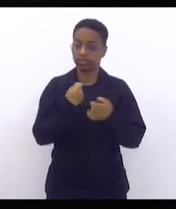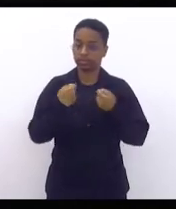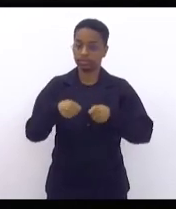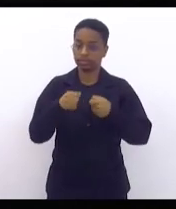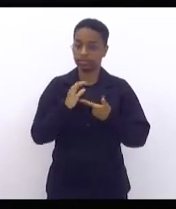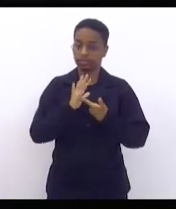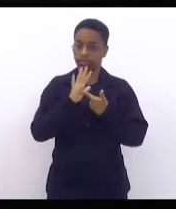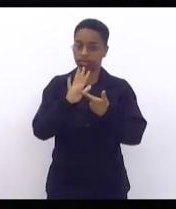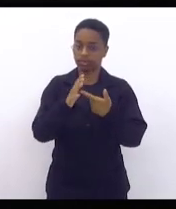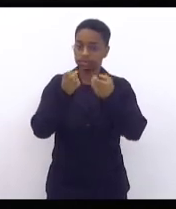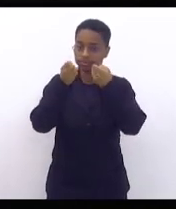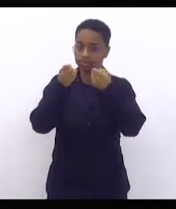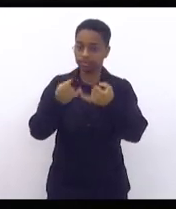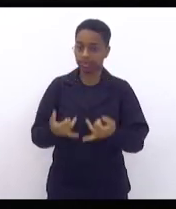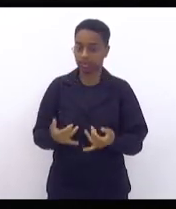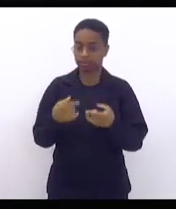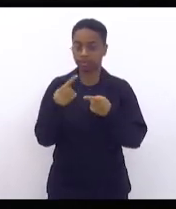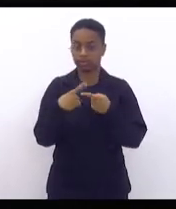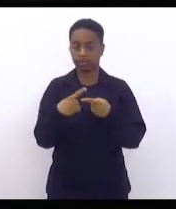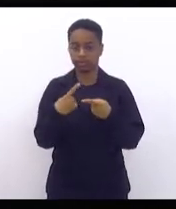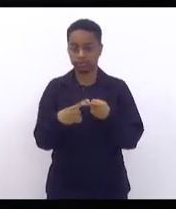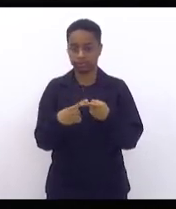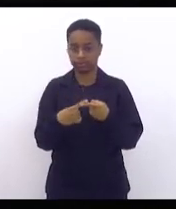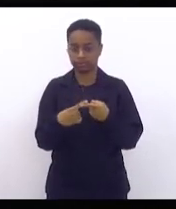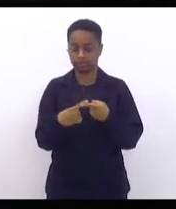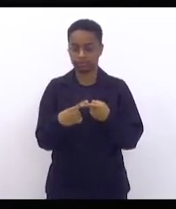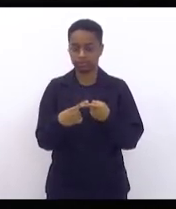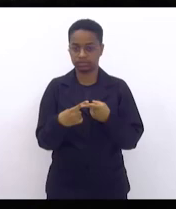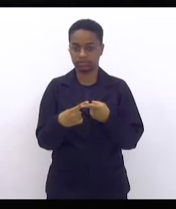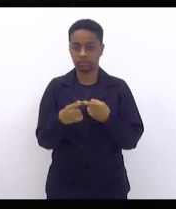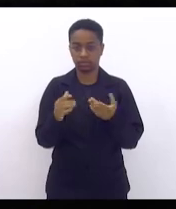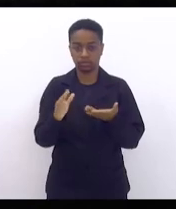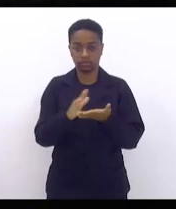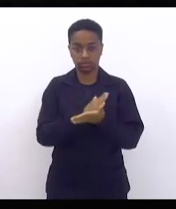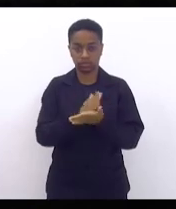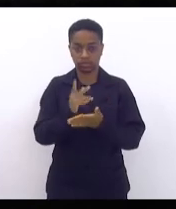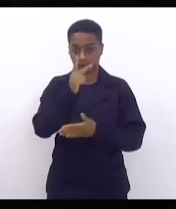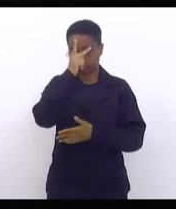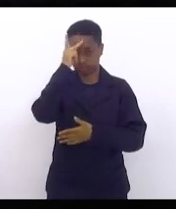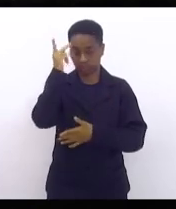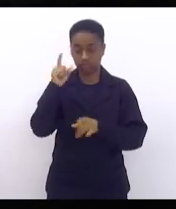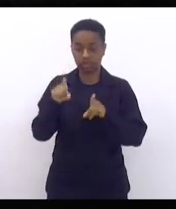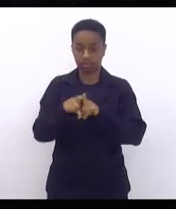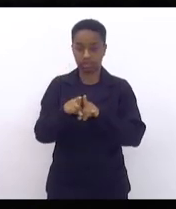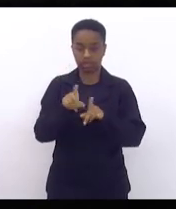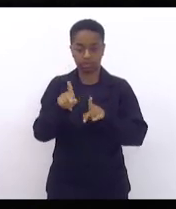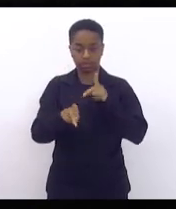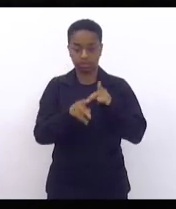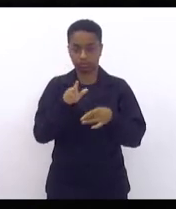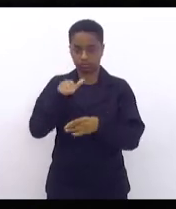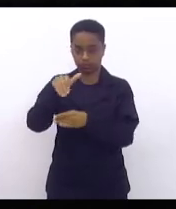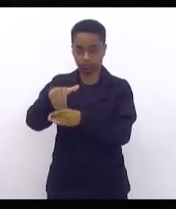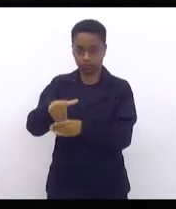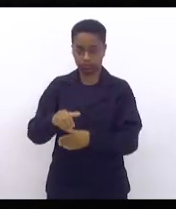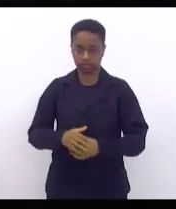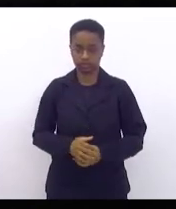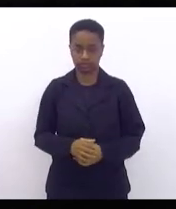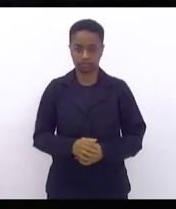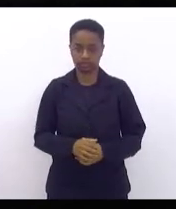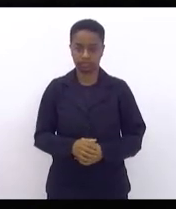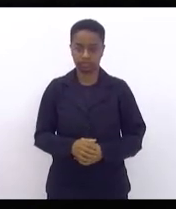esses esclarecimento porque parte daqueles que foram eleitos também pela população e